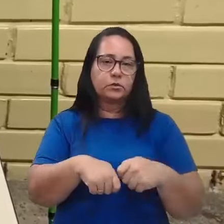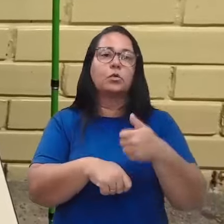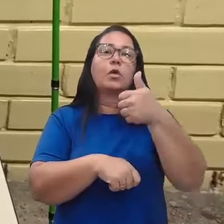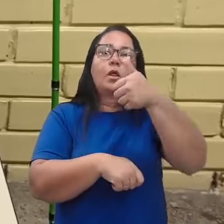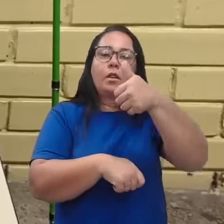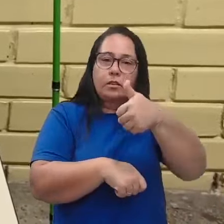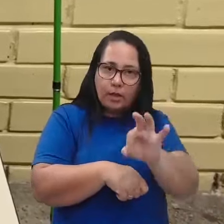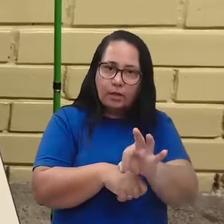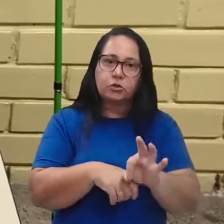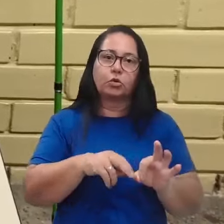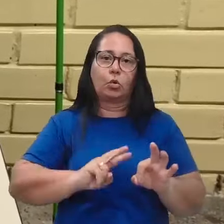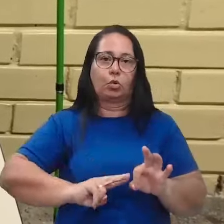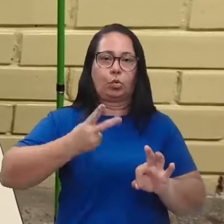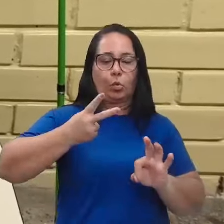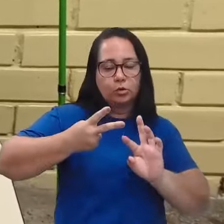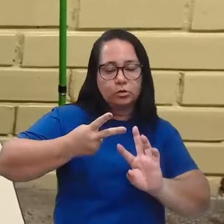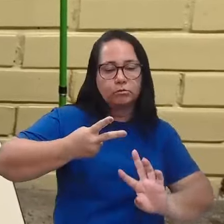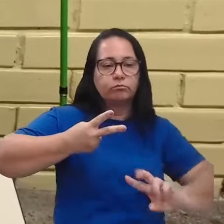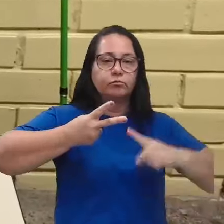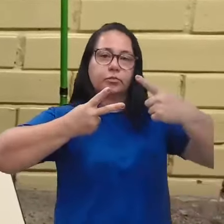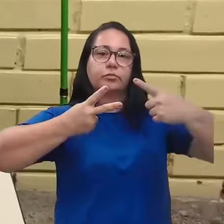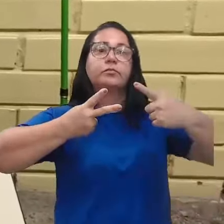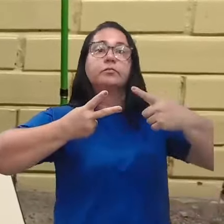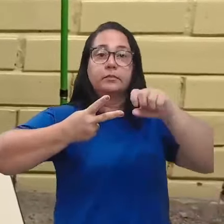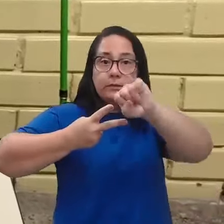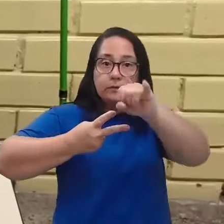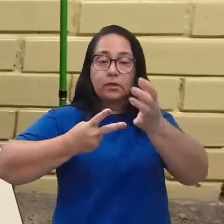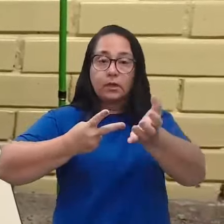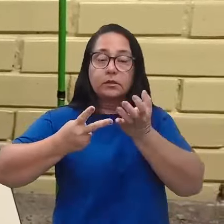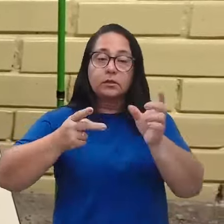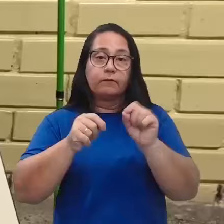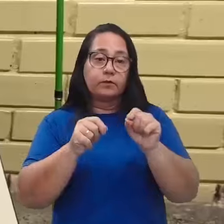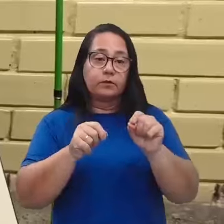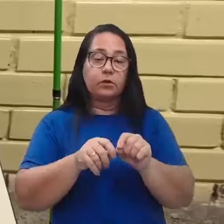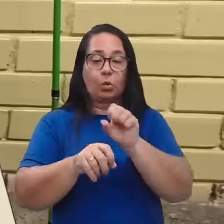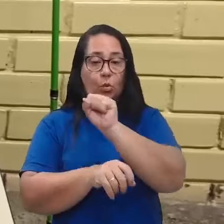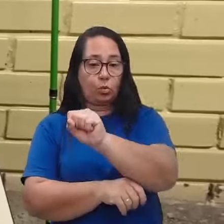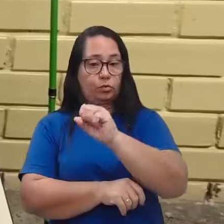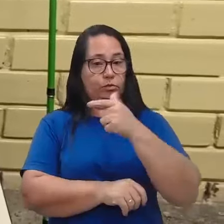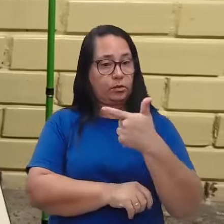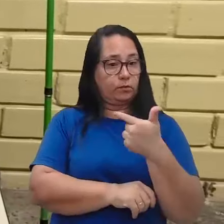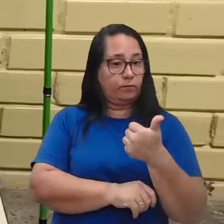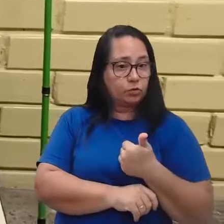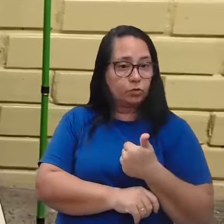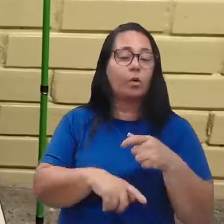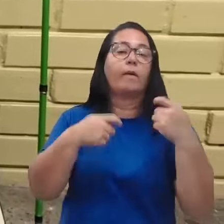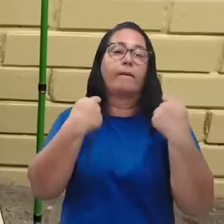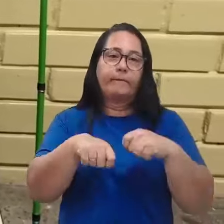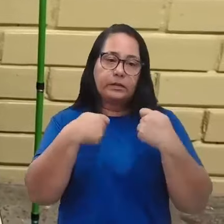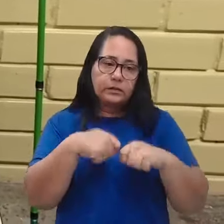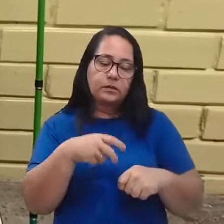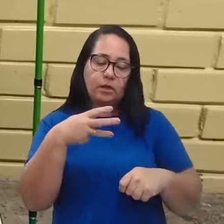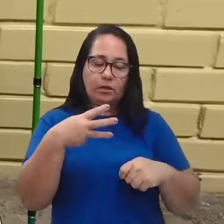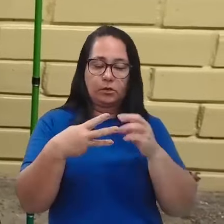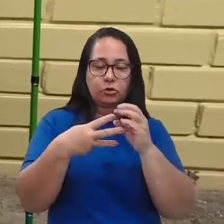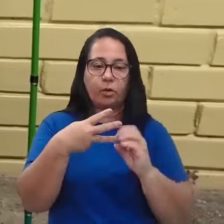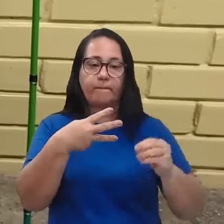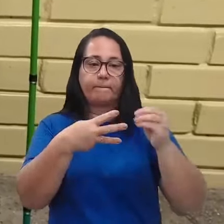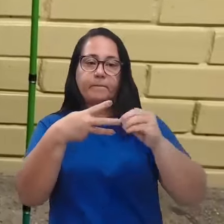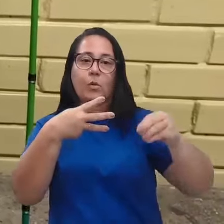levantar mais duas bolinhas. Se eu quiser fazer oitocentos e vinte e um, eu tenho que subir três bolinhas